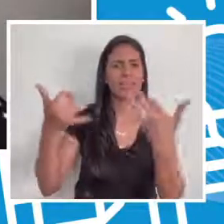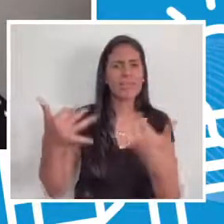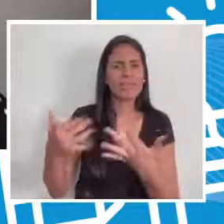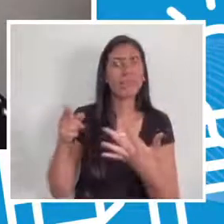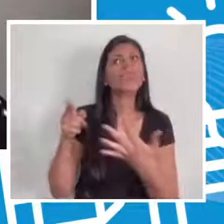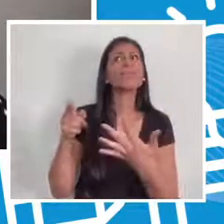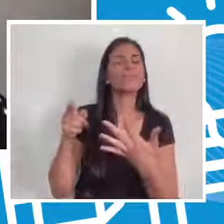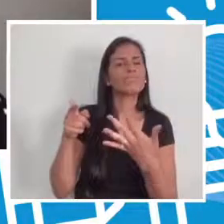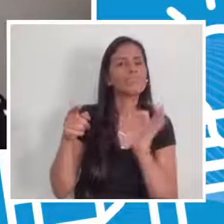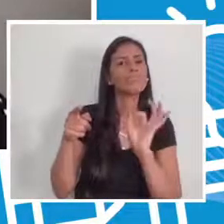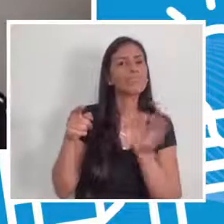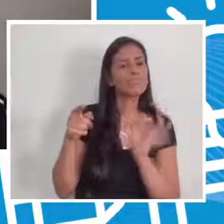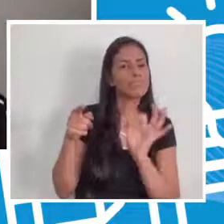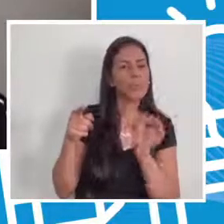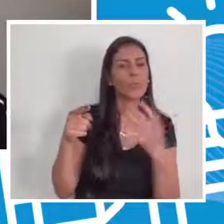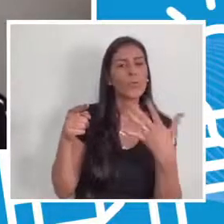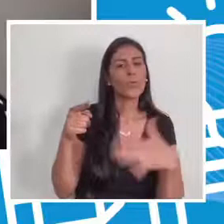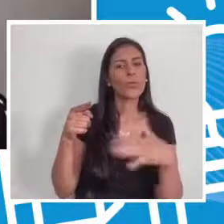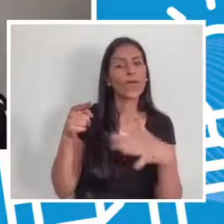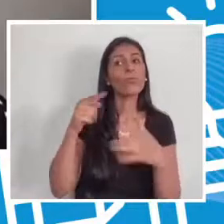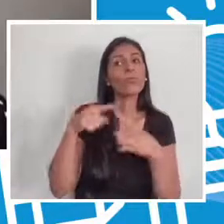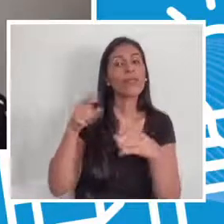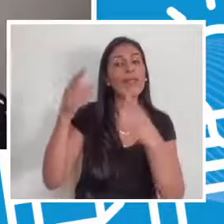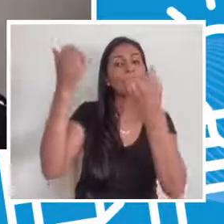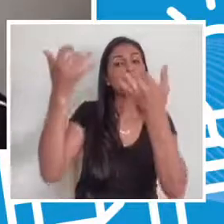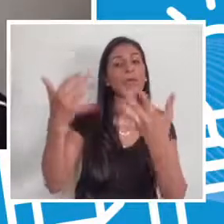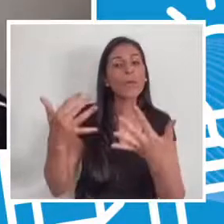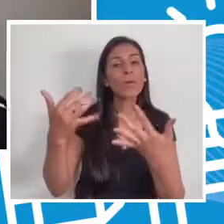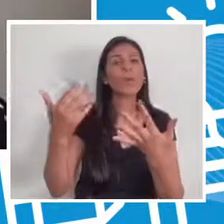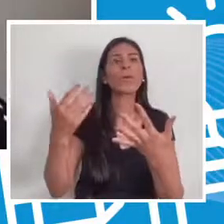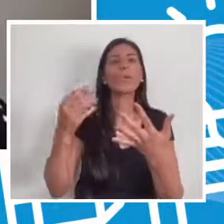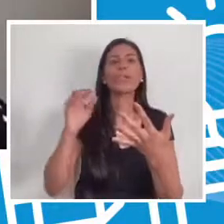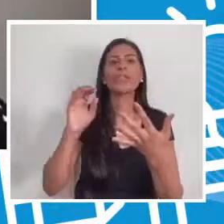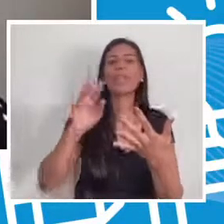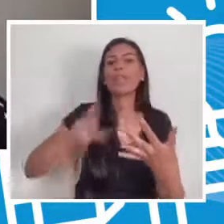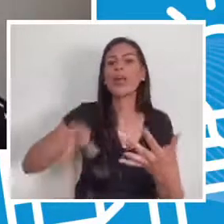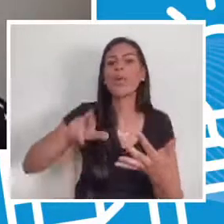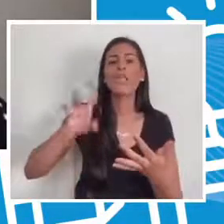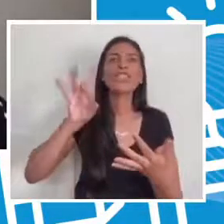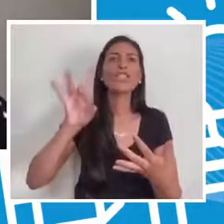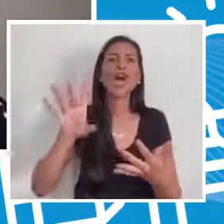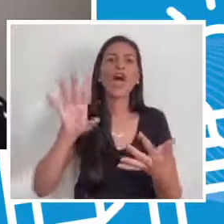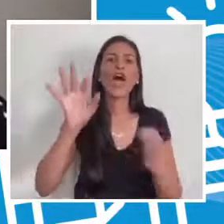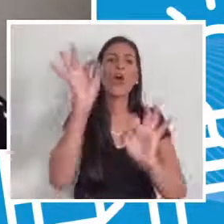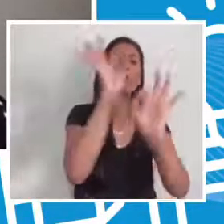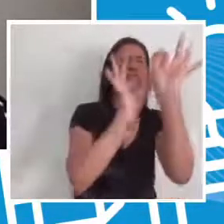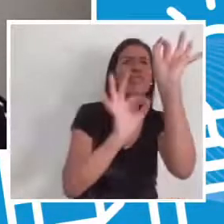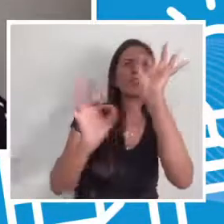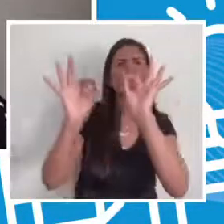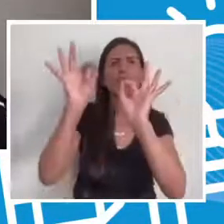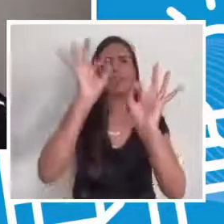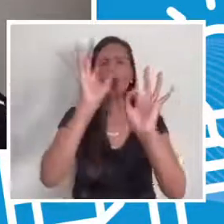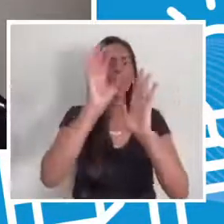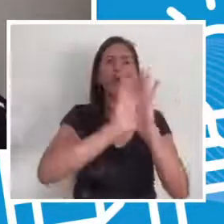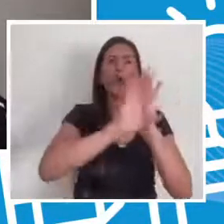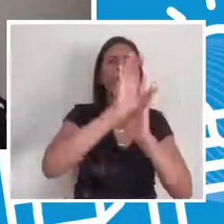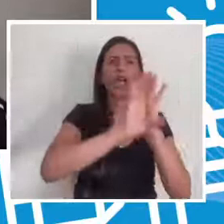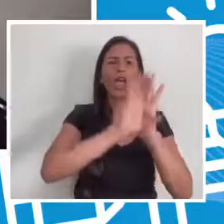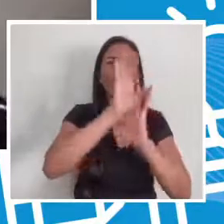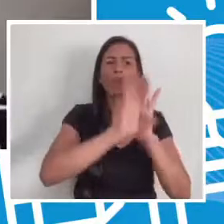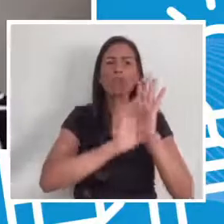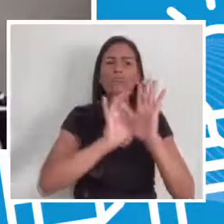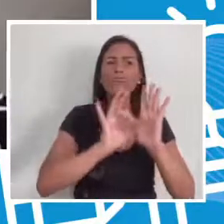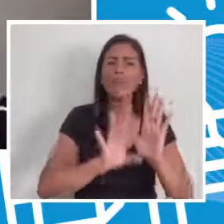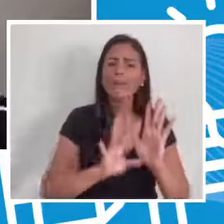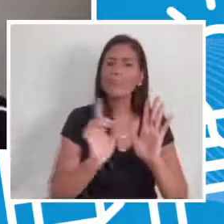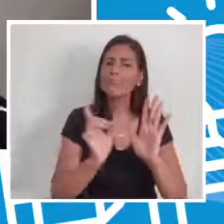só o desenho curricular, a arquitetura curricular, mas a presença do estudante, né, no sentido